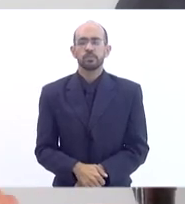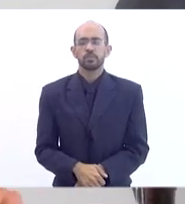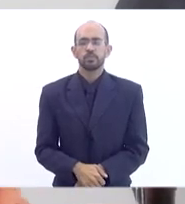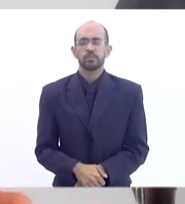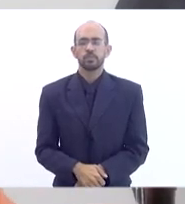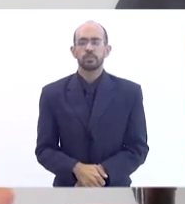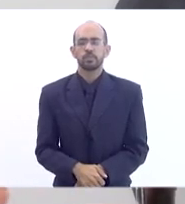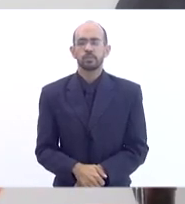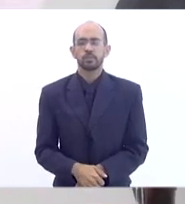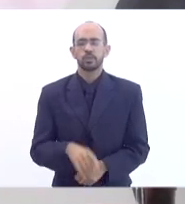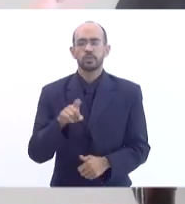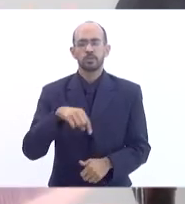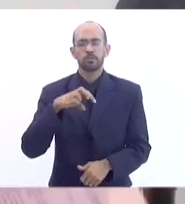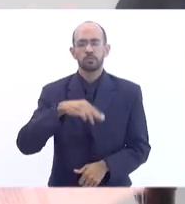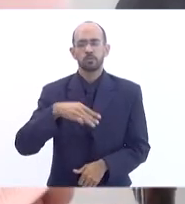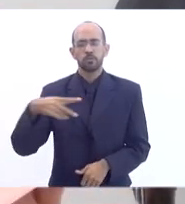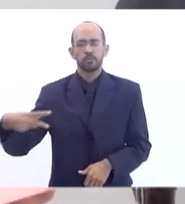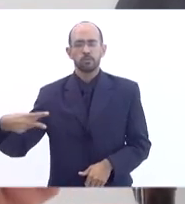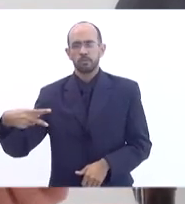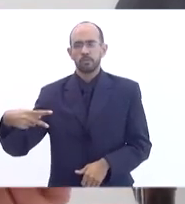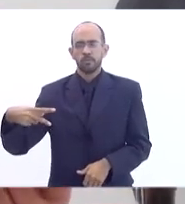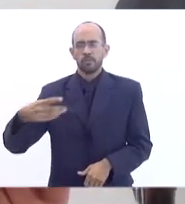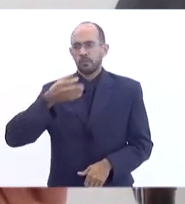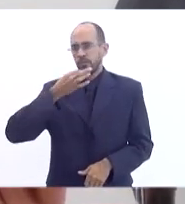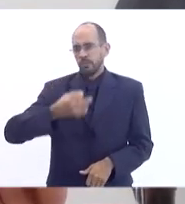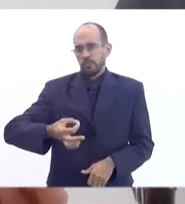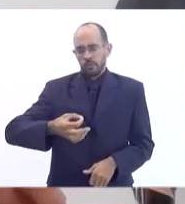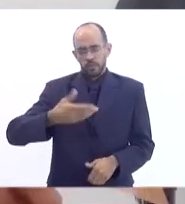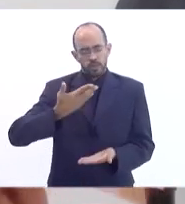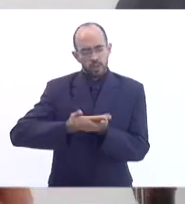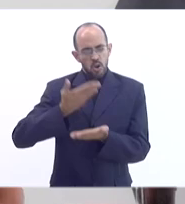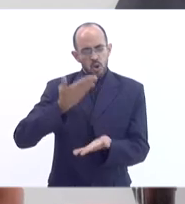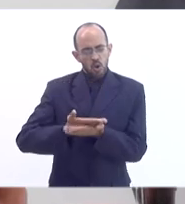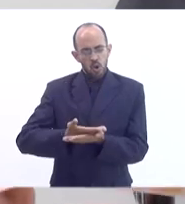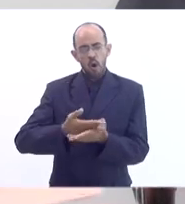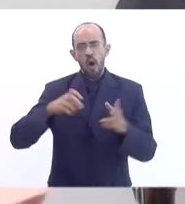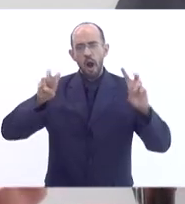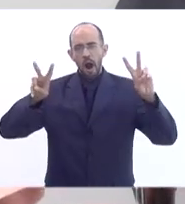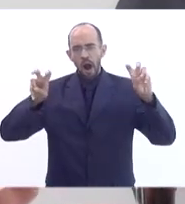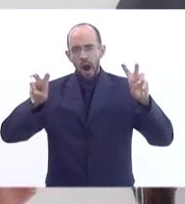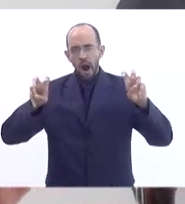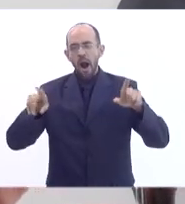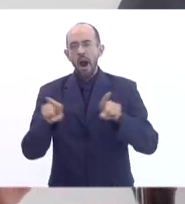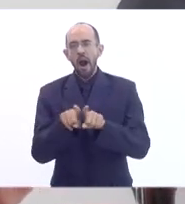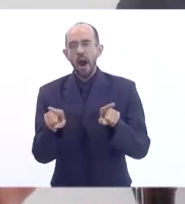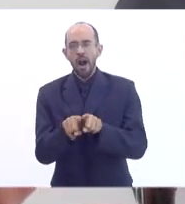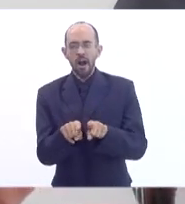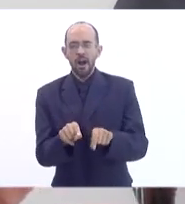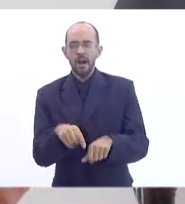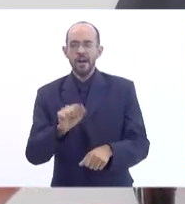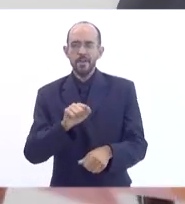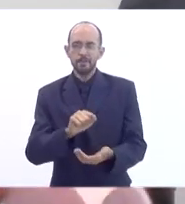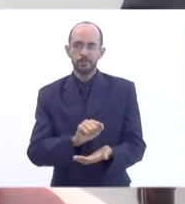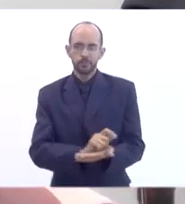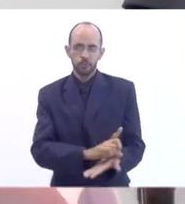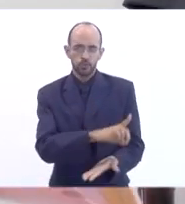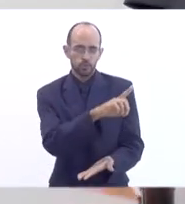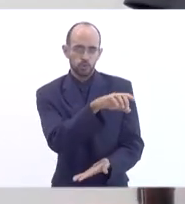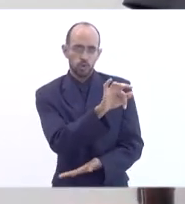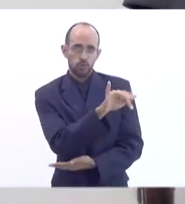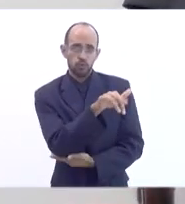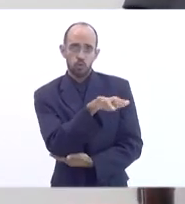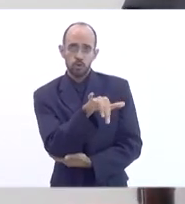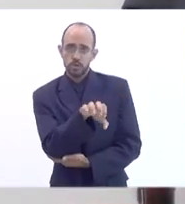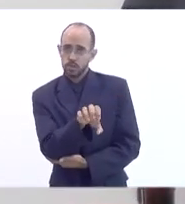recomendação do Ministério Público que se debruça pelo tema justamente da Lavra do Dr Alberto flores fica a cargo